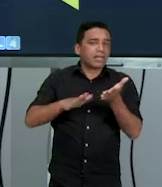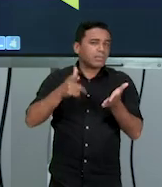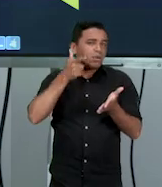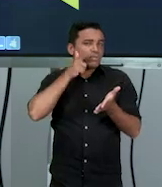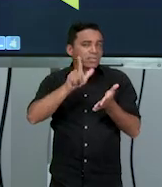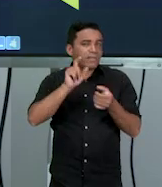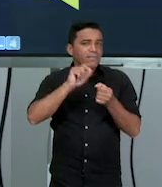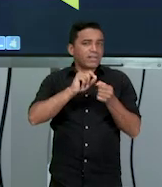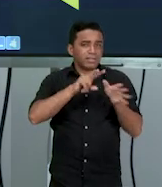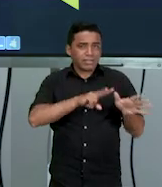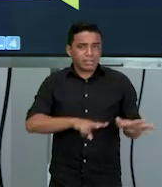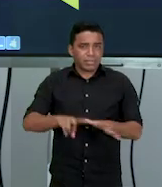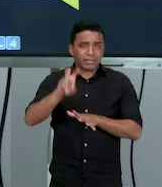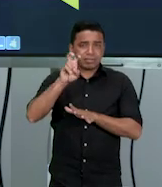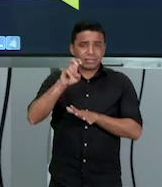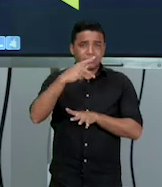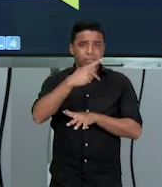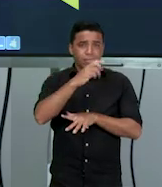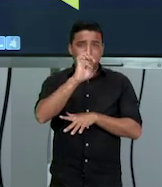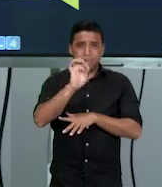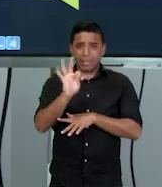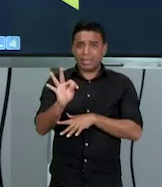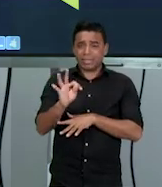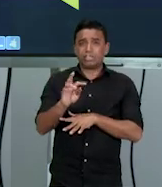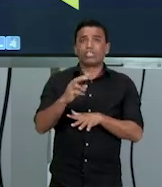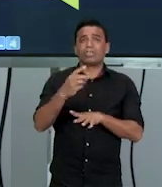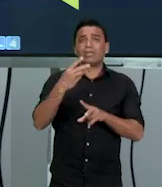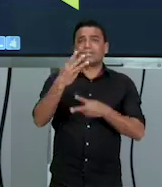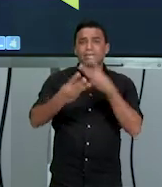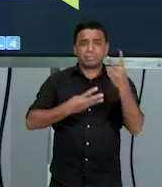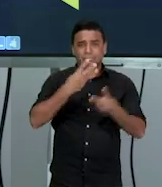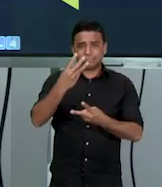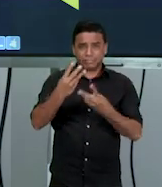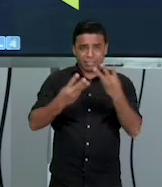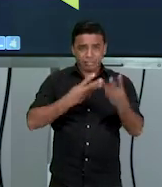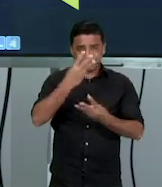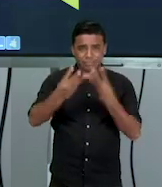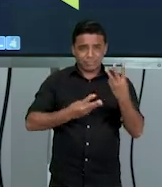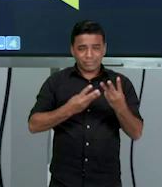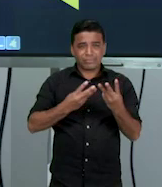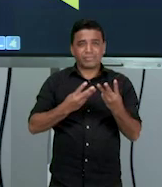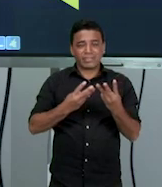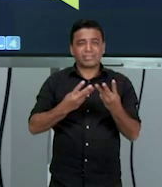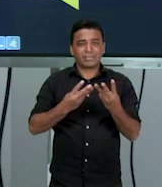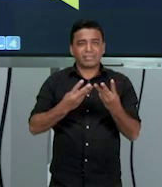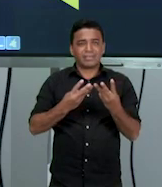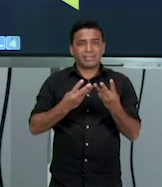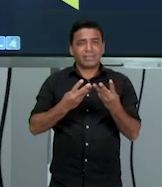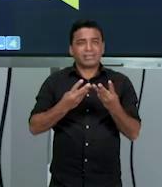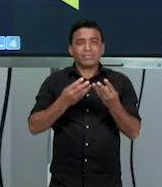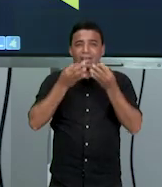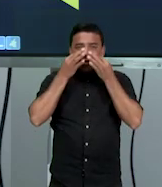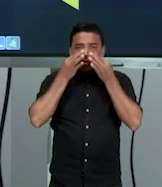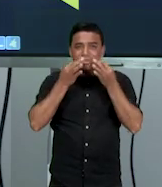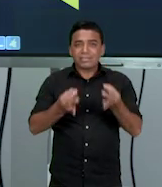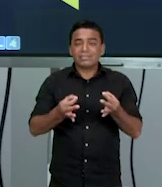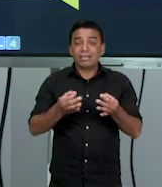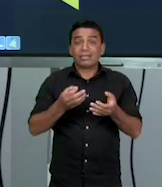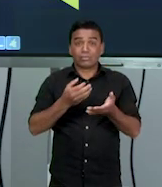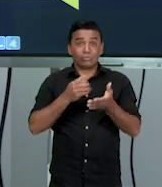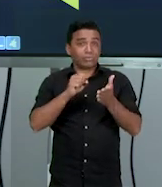da semana 5 do PET do terceiro bimestre. Fiquem, né, atentos